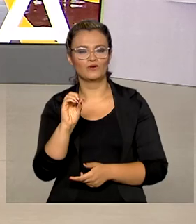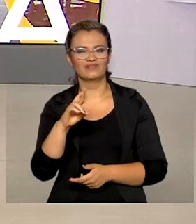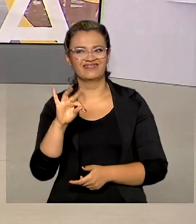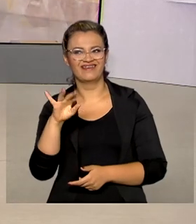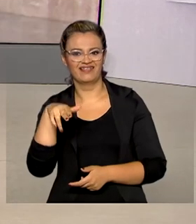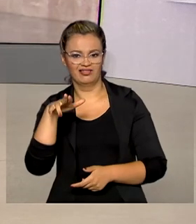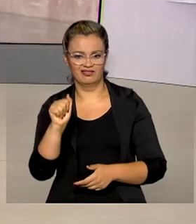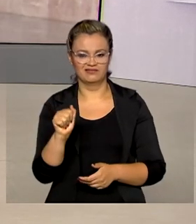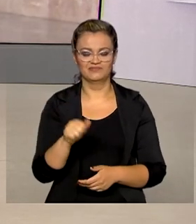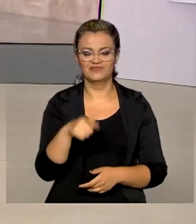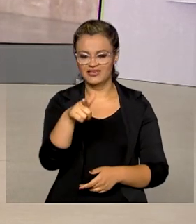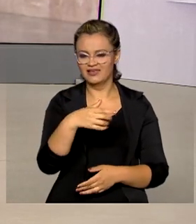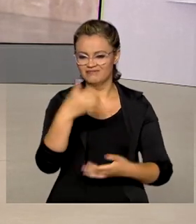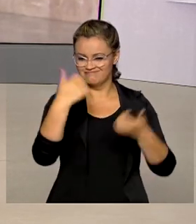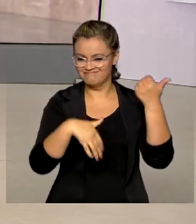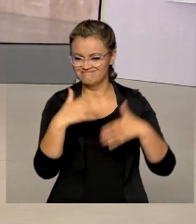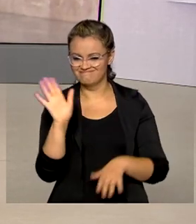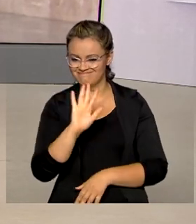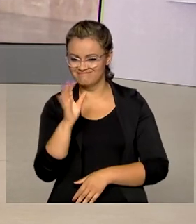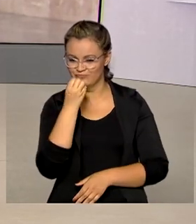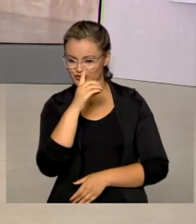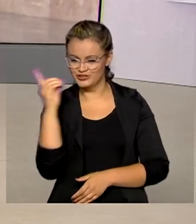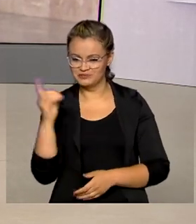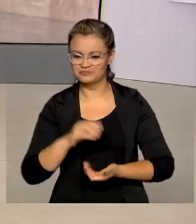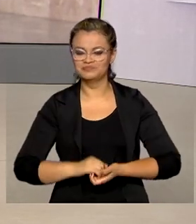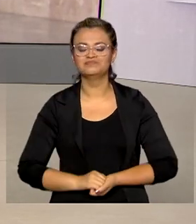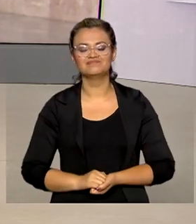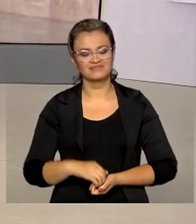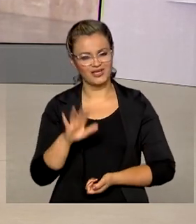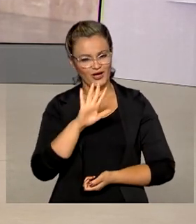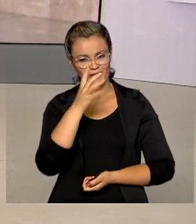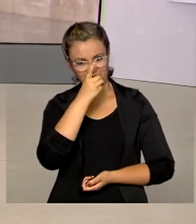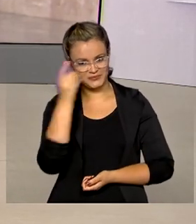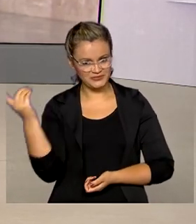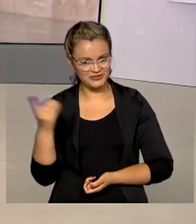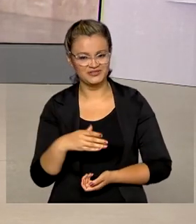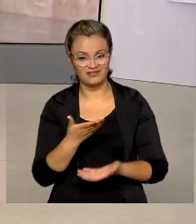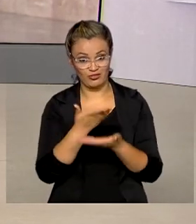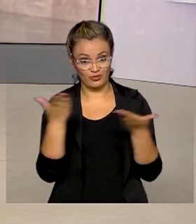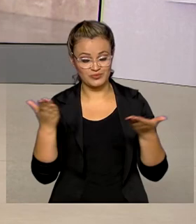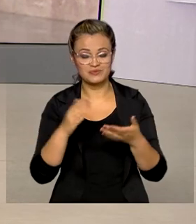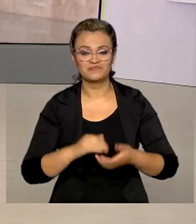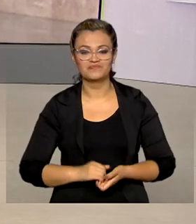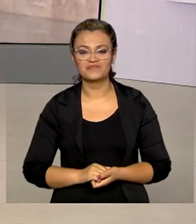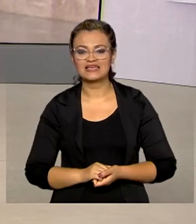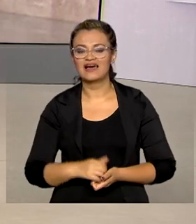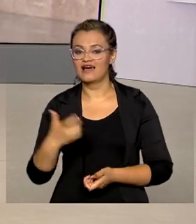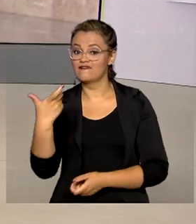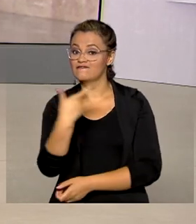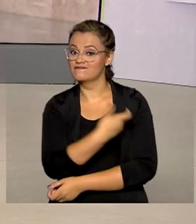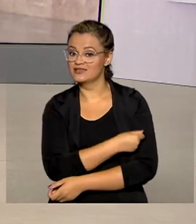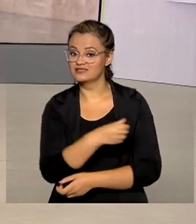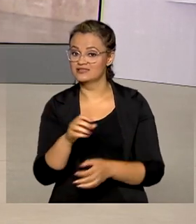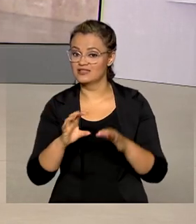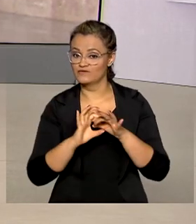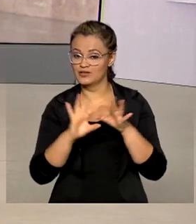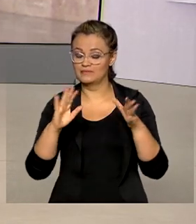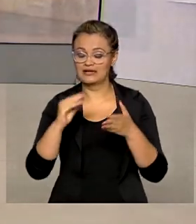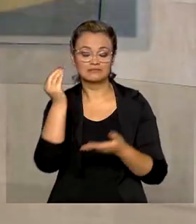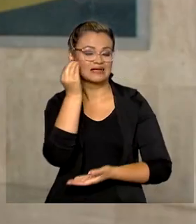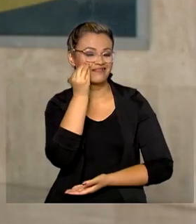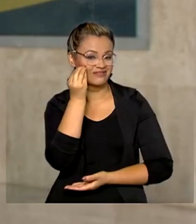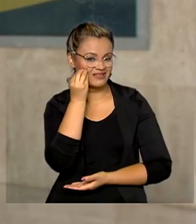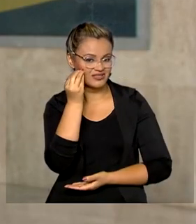detalhes então com Glauco de Queiroz. Glauco, bom dia pra você. Olá, bom dia pra você. Bom dia, Renata. Olha, a vacina autorizada para